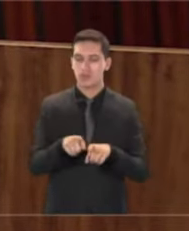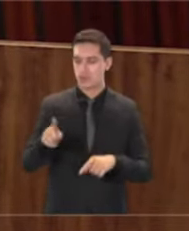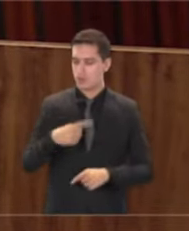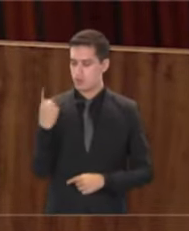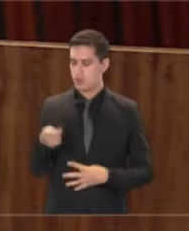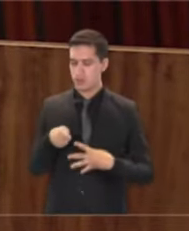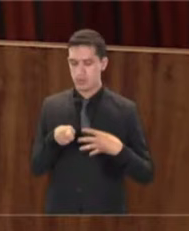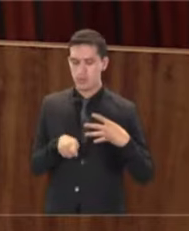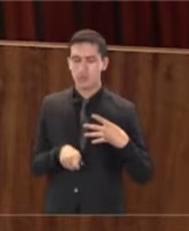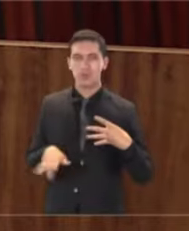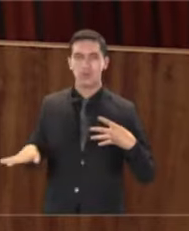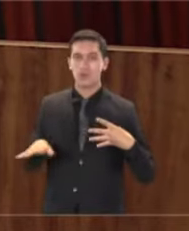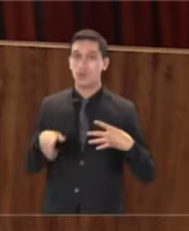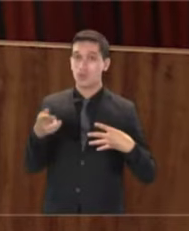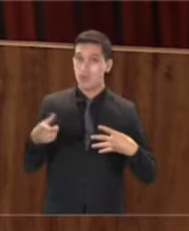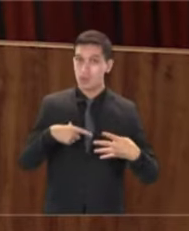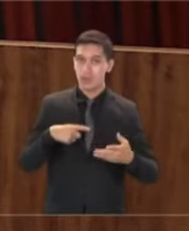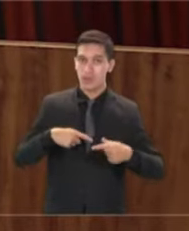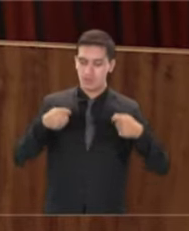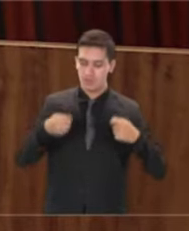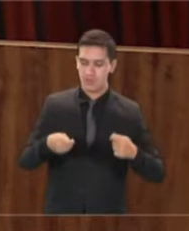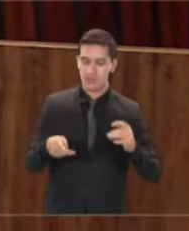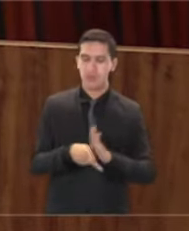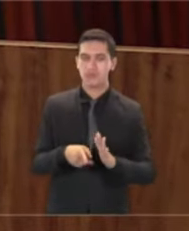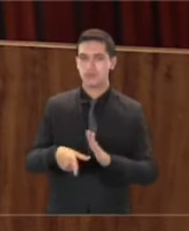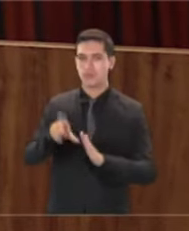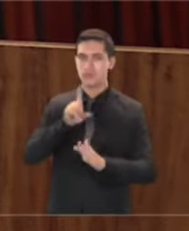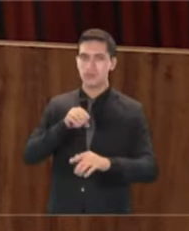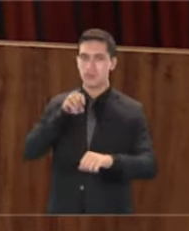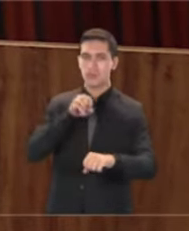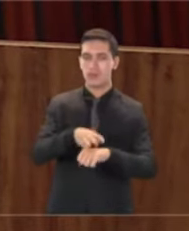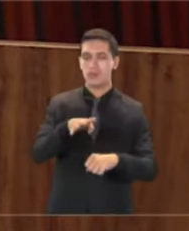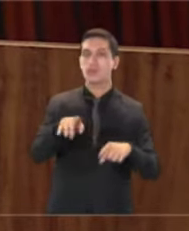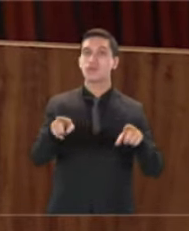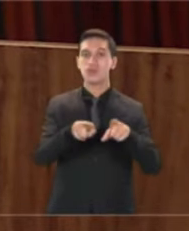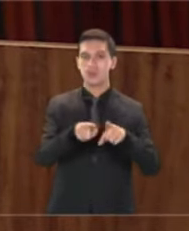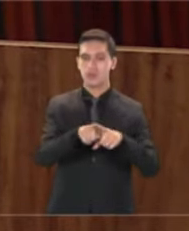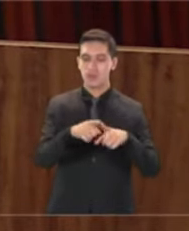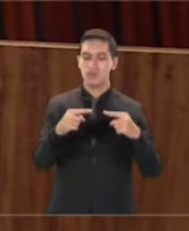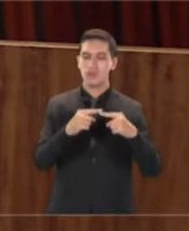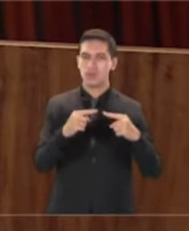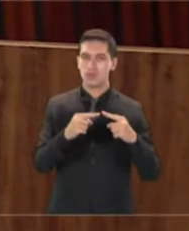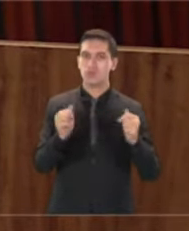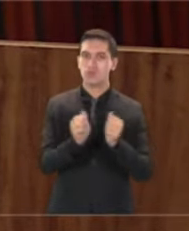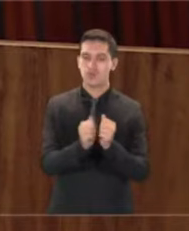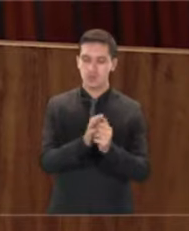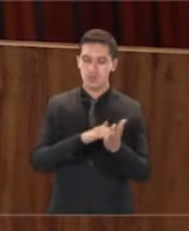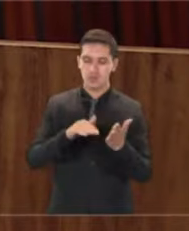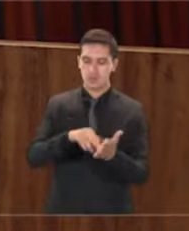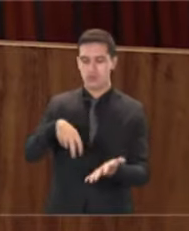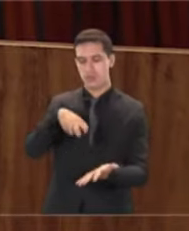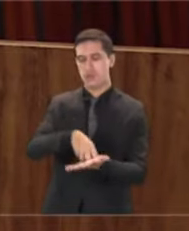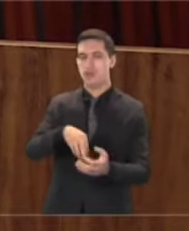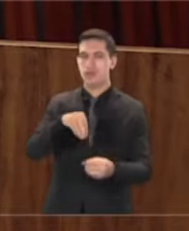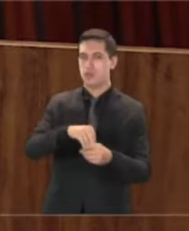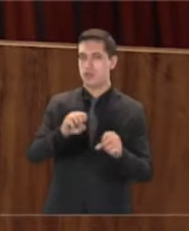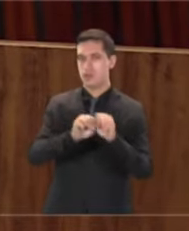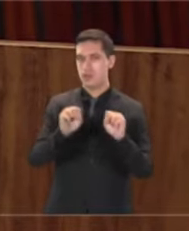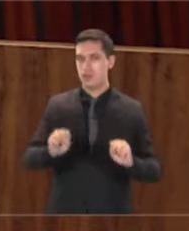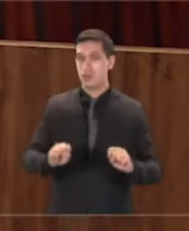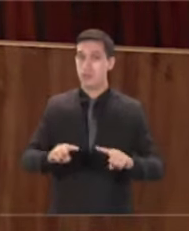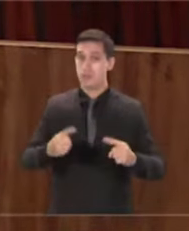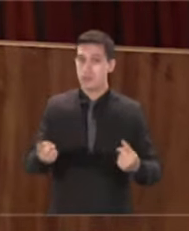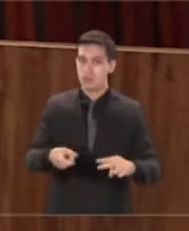ou que pelo menos se firmara numa orientação que era também coerente com as finalidades que se punham no sistema.